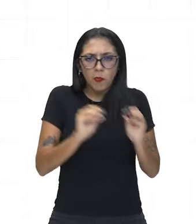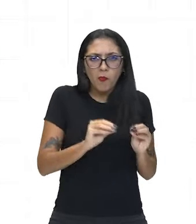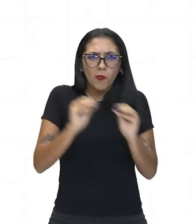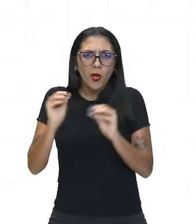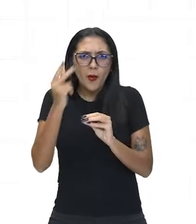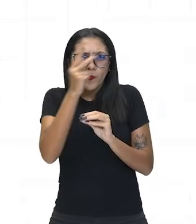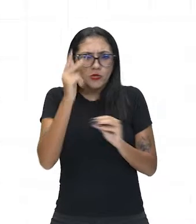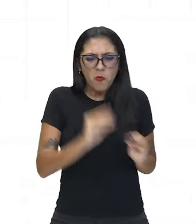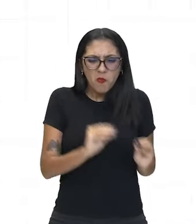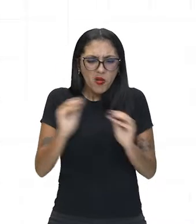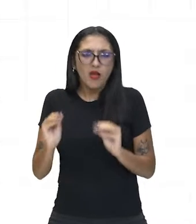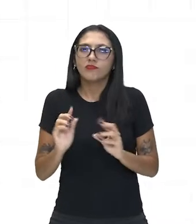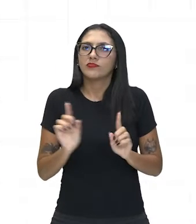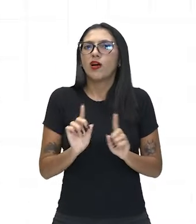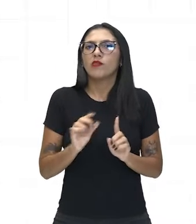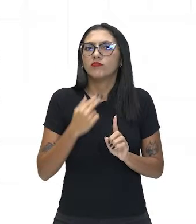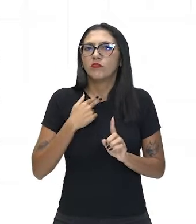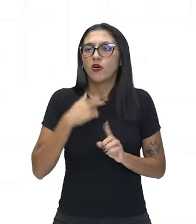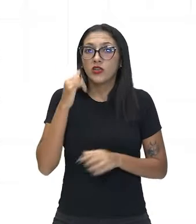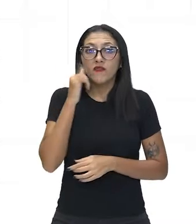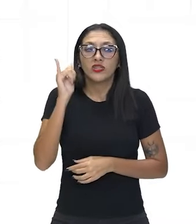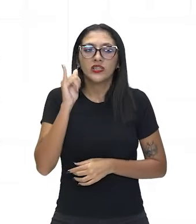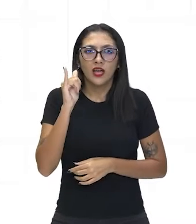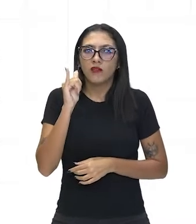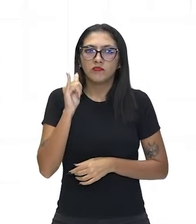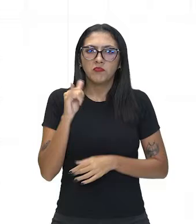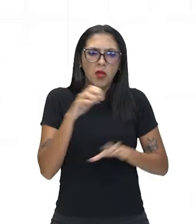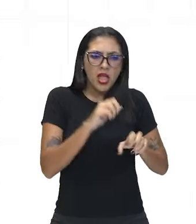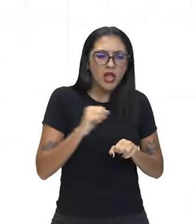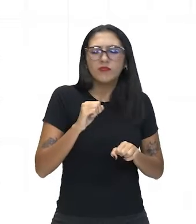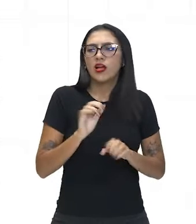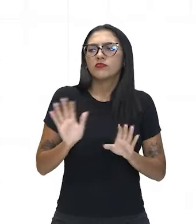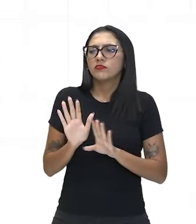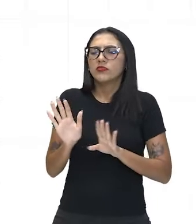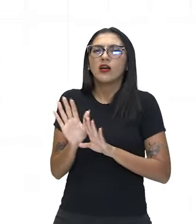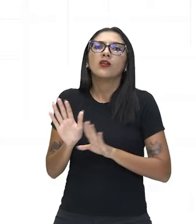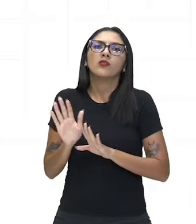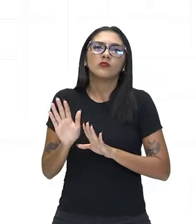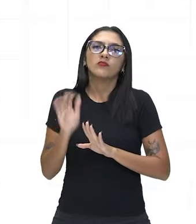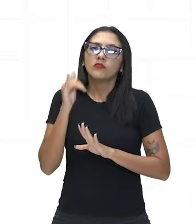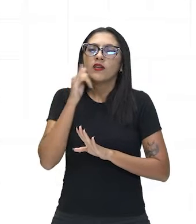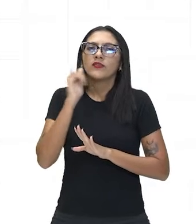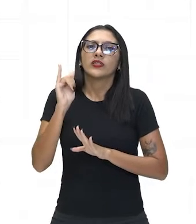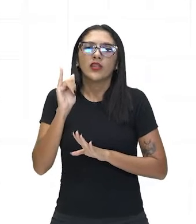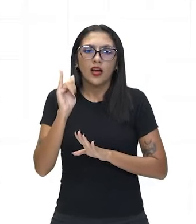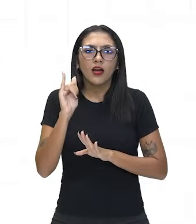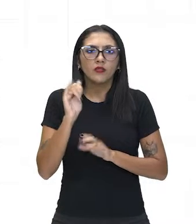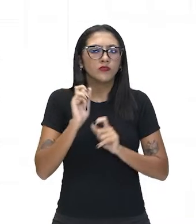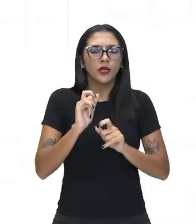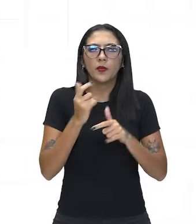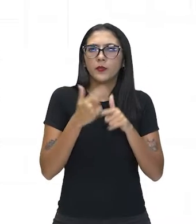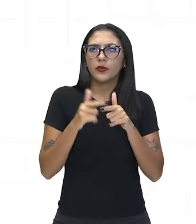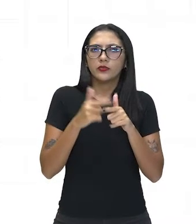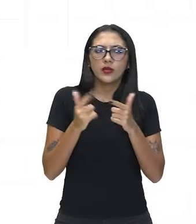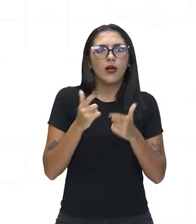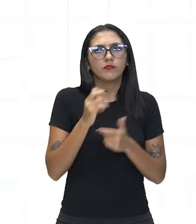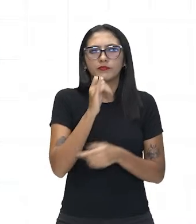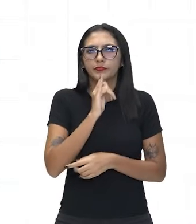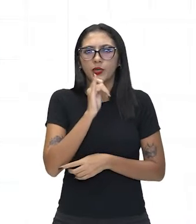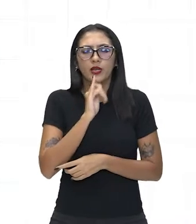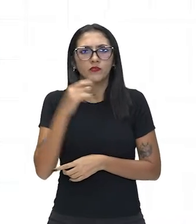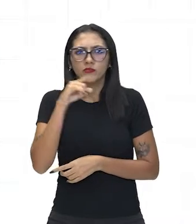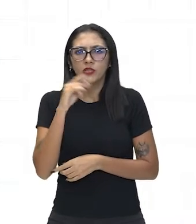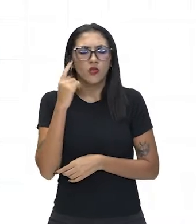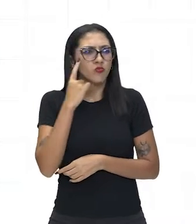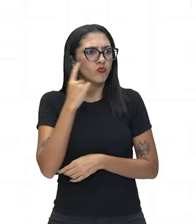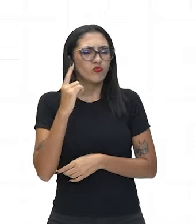também impedir que se mova essa vítima, para não causar um segundo trauma, porque você não sabe